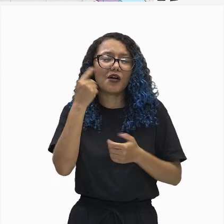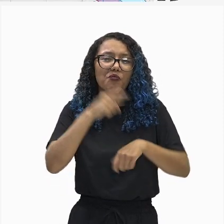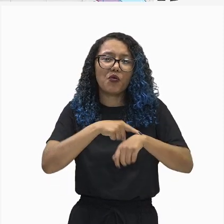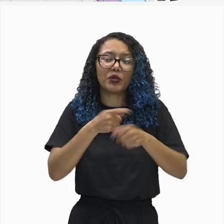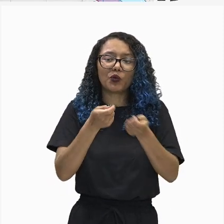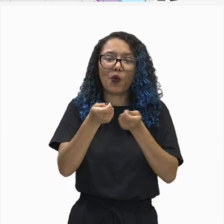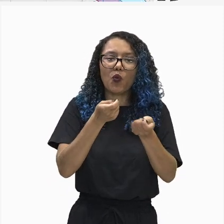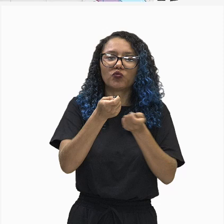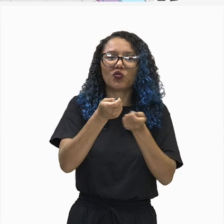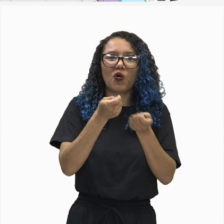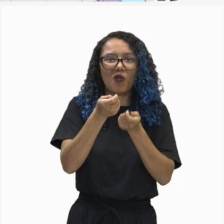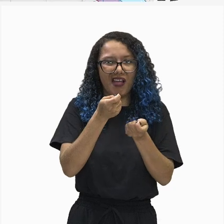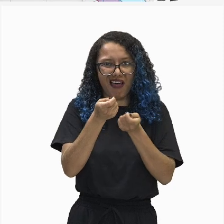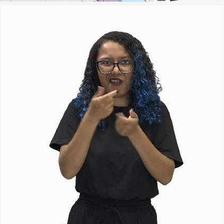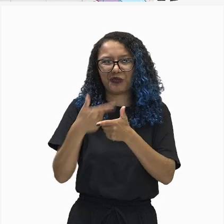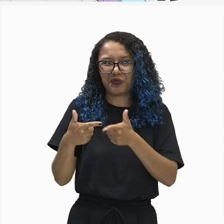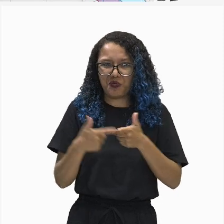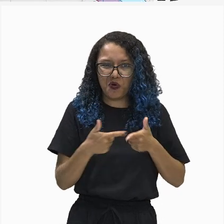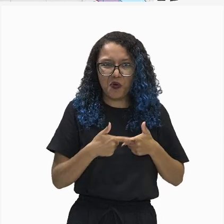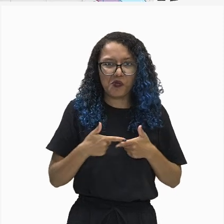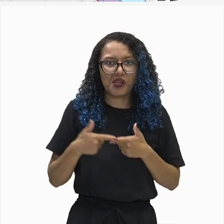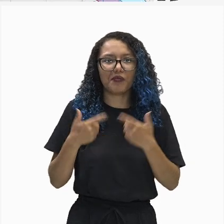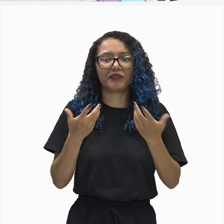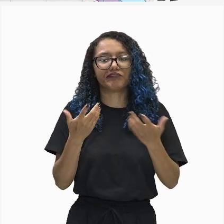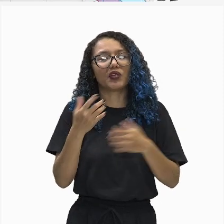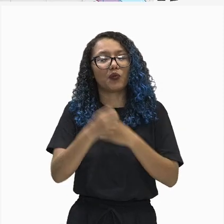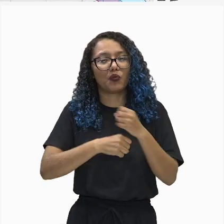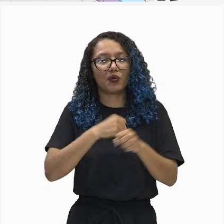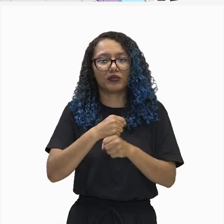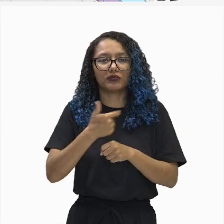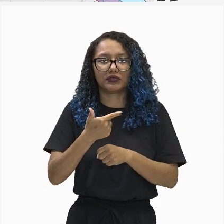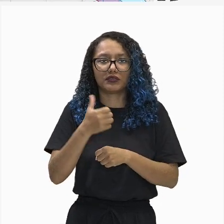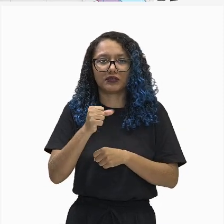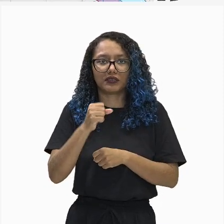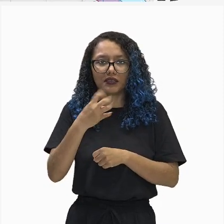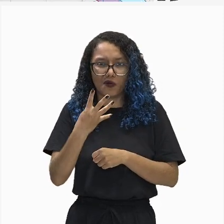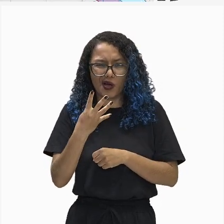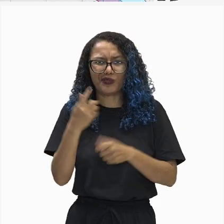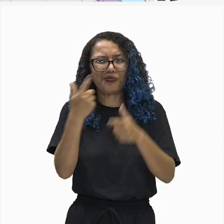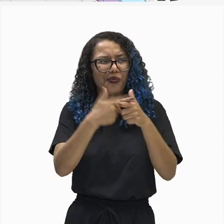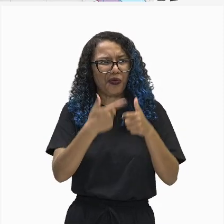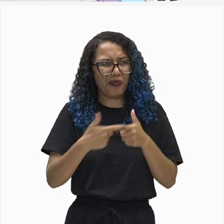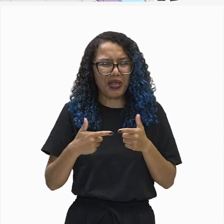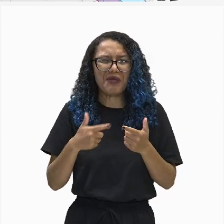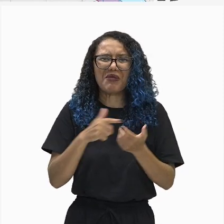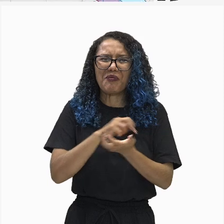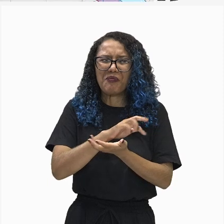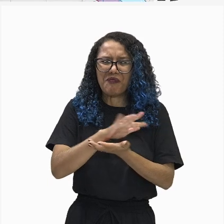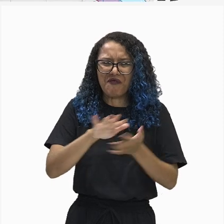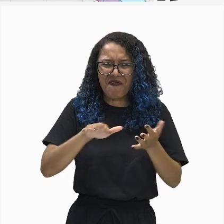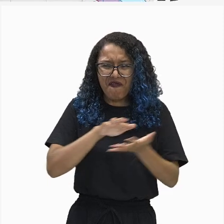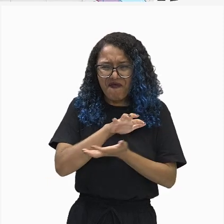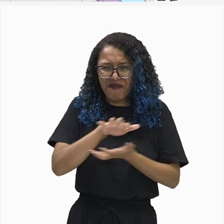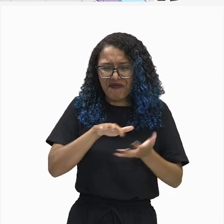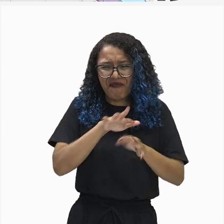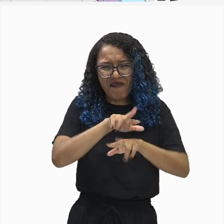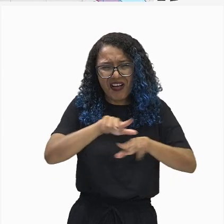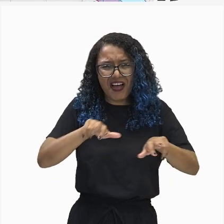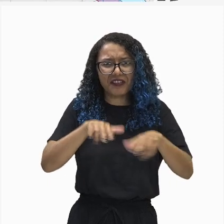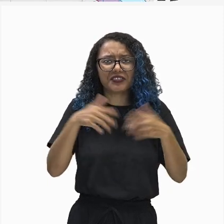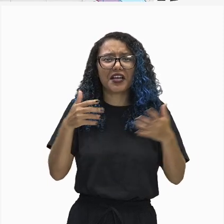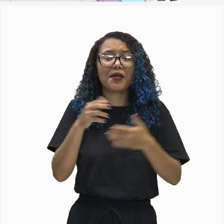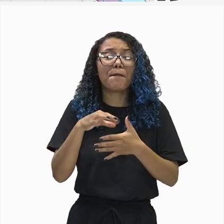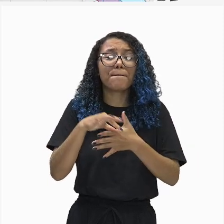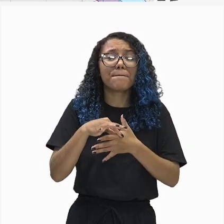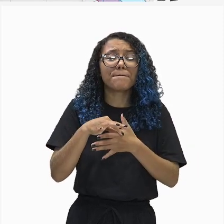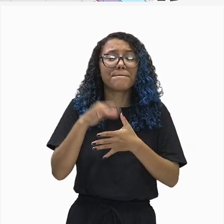então, em Roma. Em 284, a situação de instabilidade começou a ser solucionada, então, por